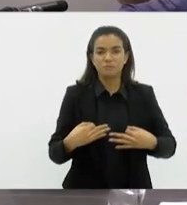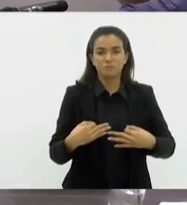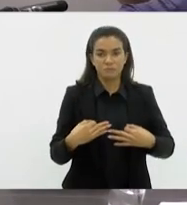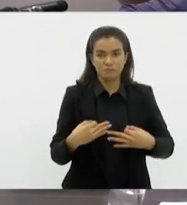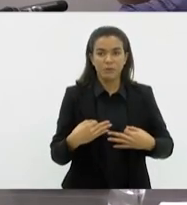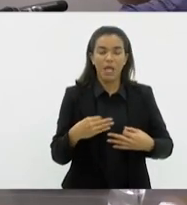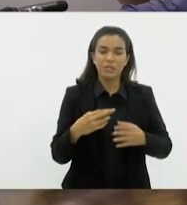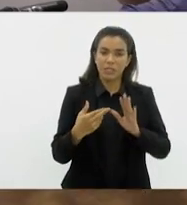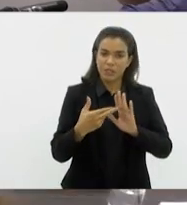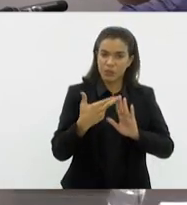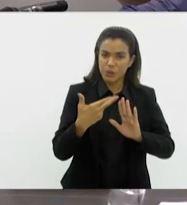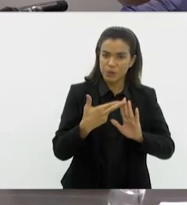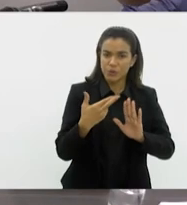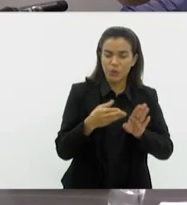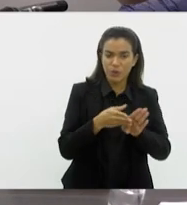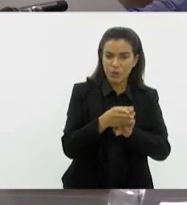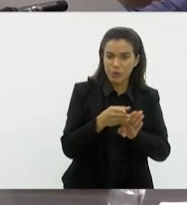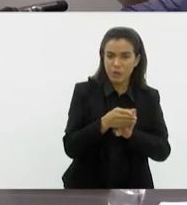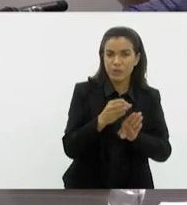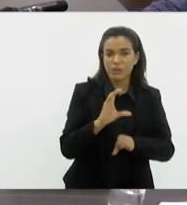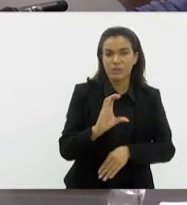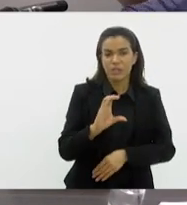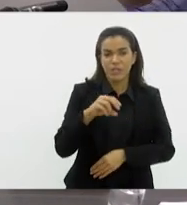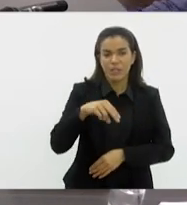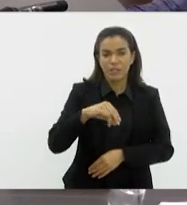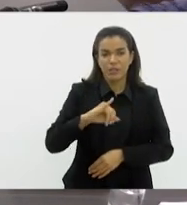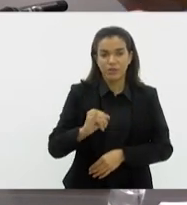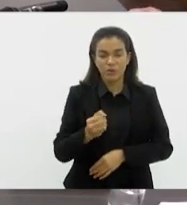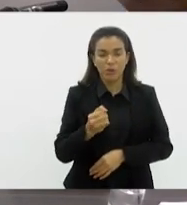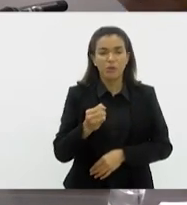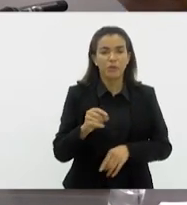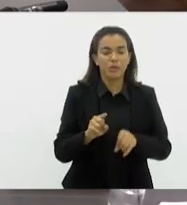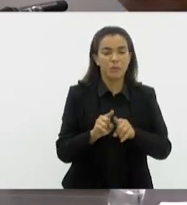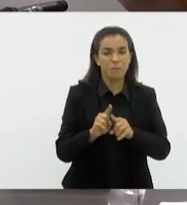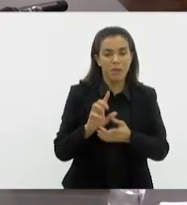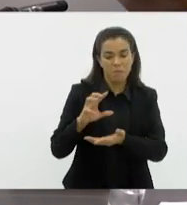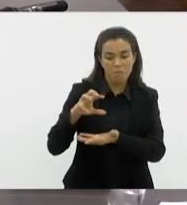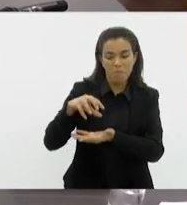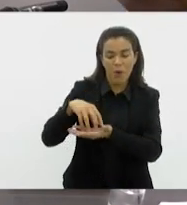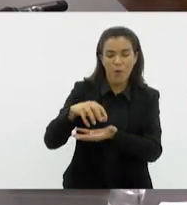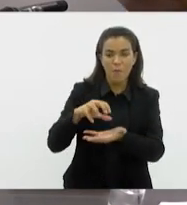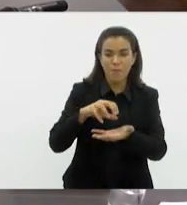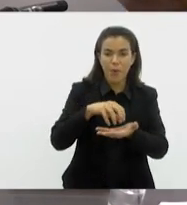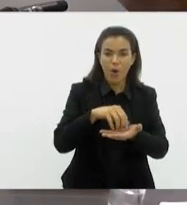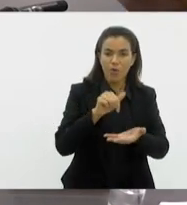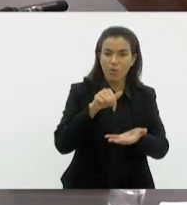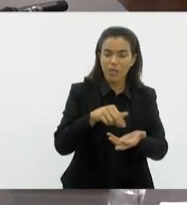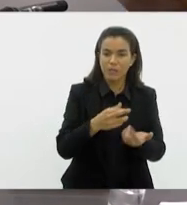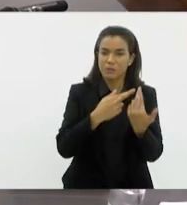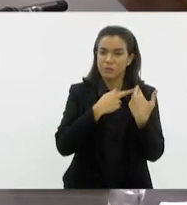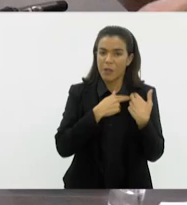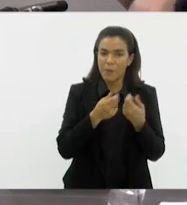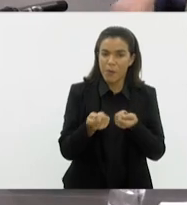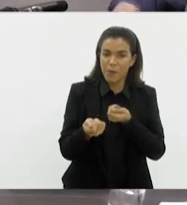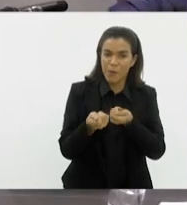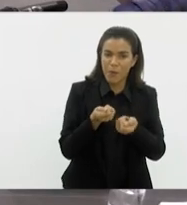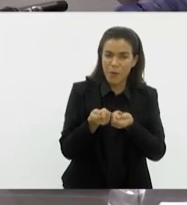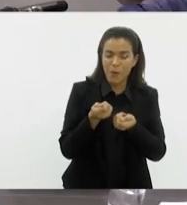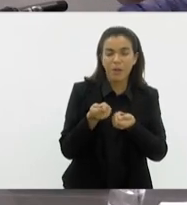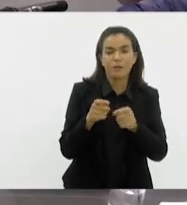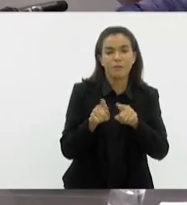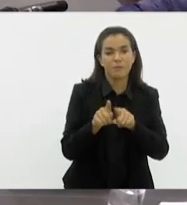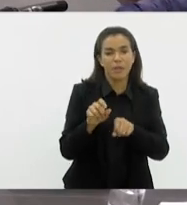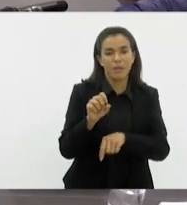CNJ, resoluções do CNJ, de outros órgãos de controle e, principalmente, de decisões das supremas, dos tribunais